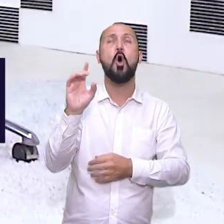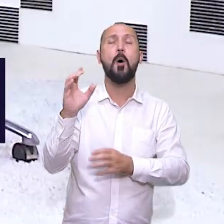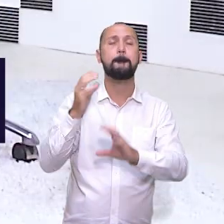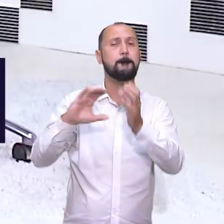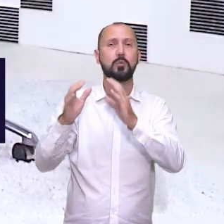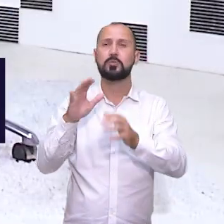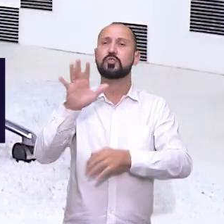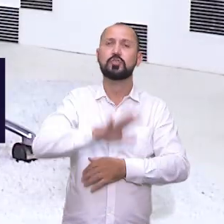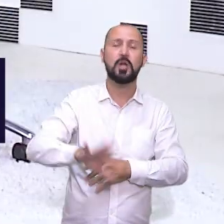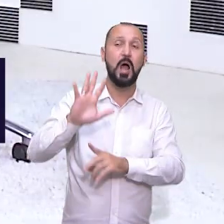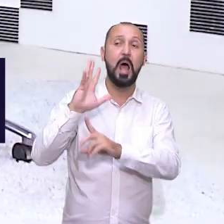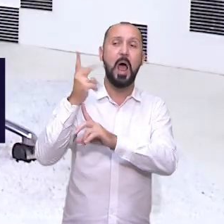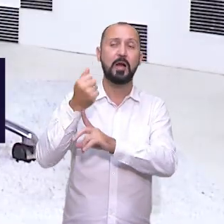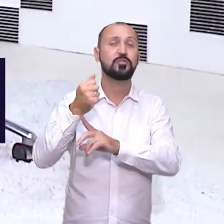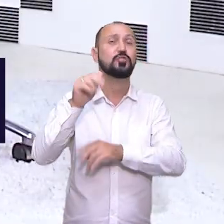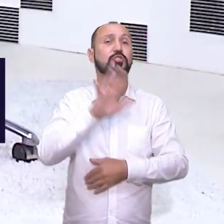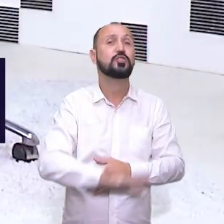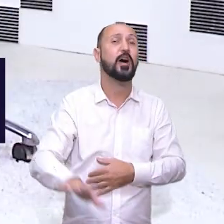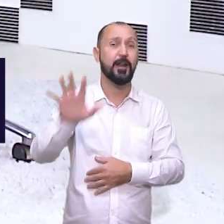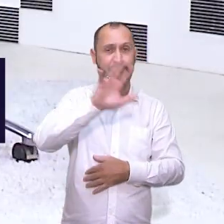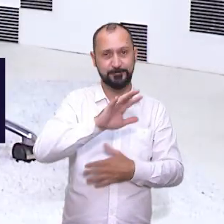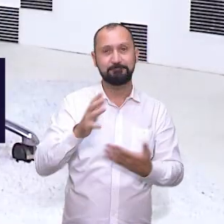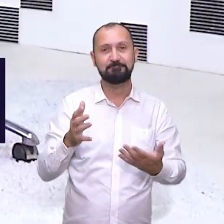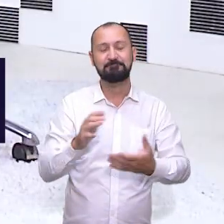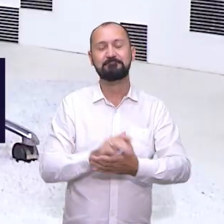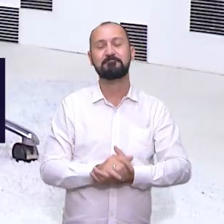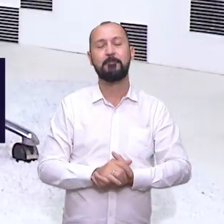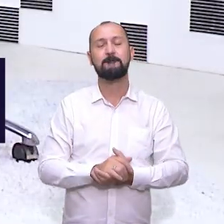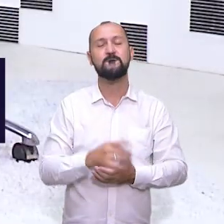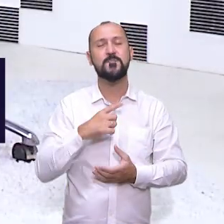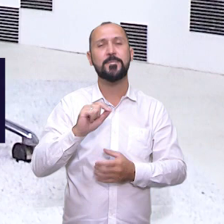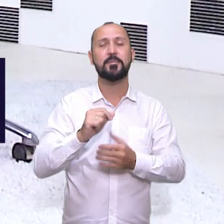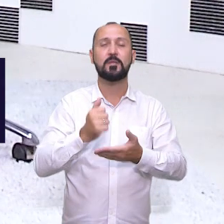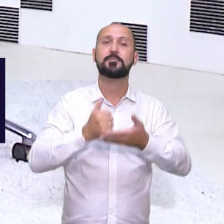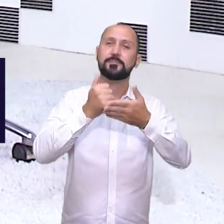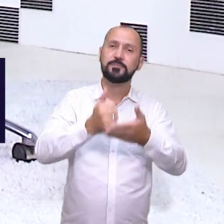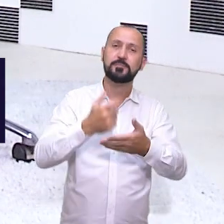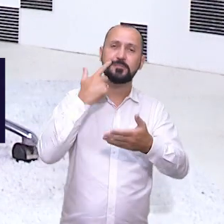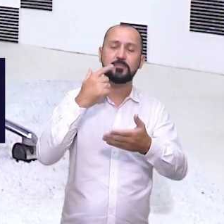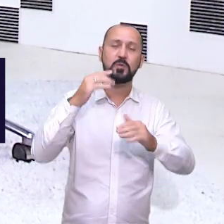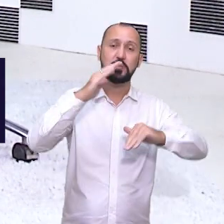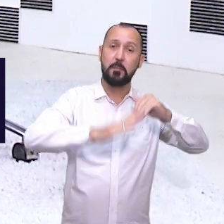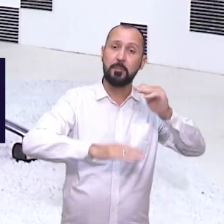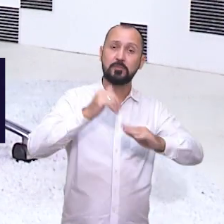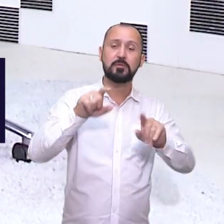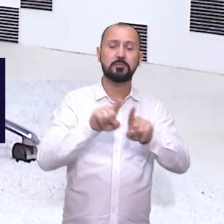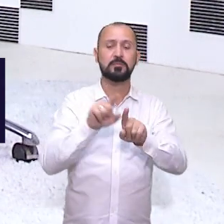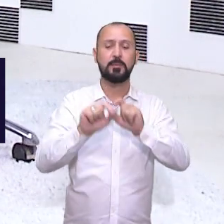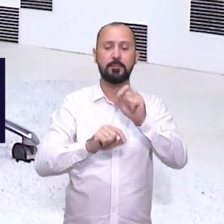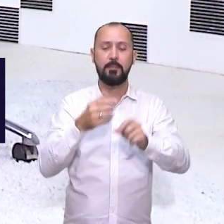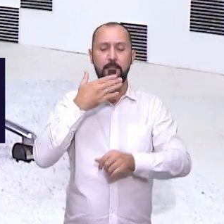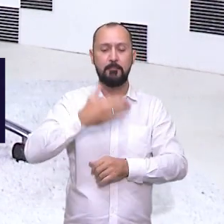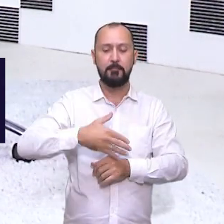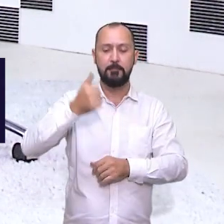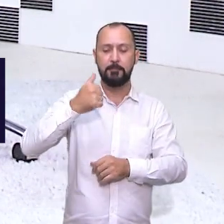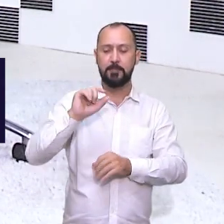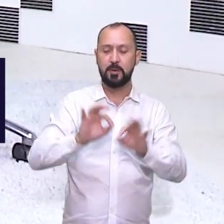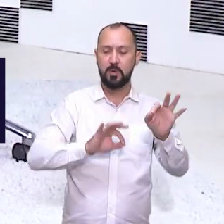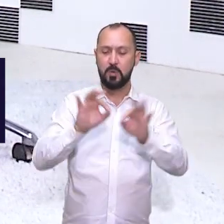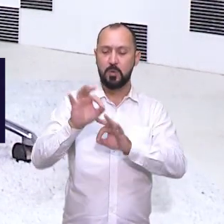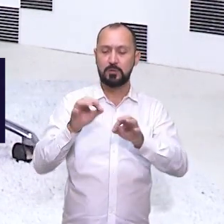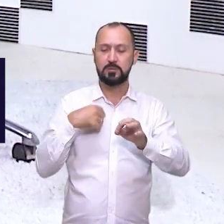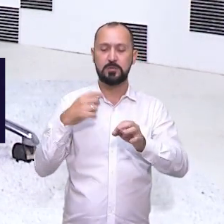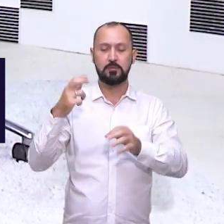mais qualidade. A cultura não é a música só, a cultura de uma maneira geral, a arte de uma maneira geral. Né? E com isso vai estar contribuindo com